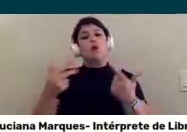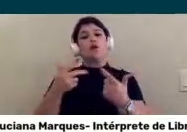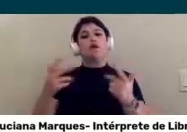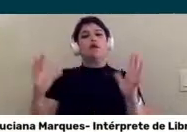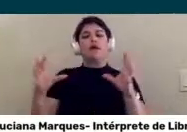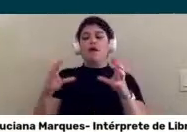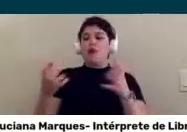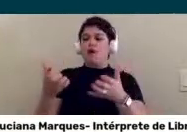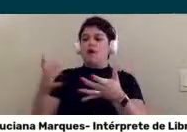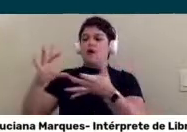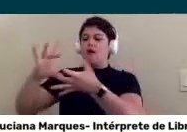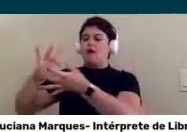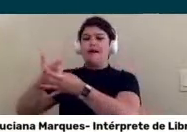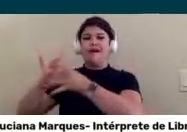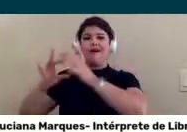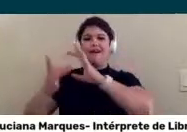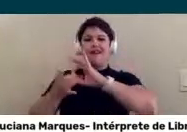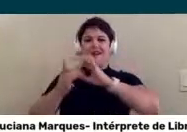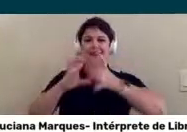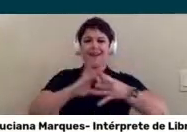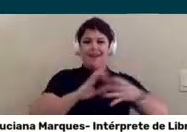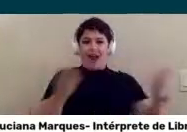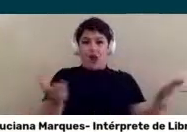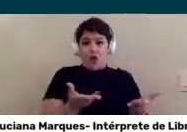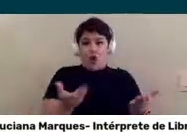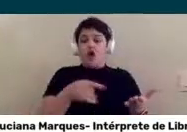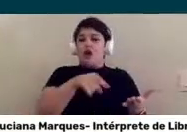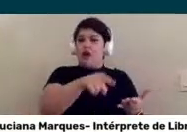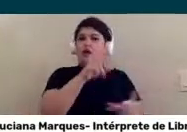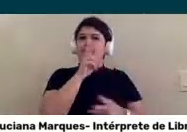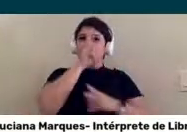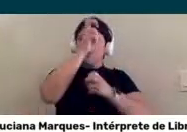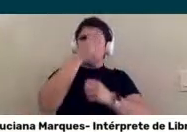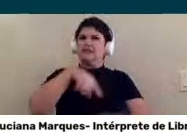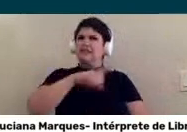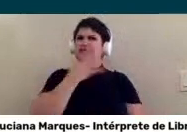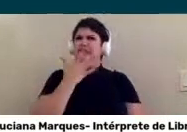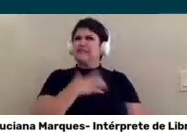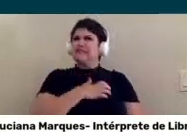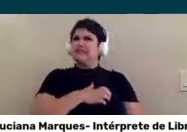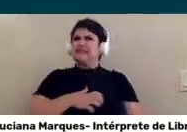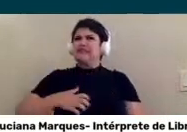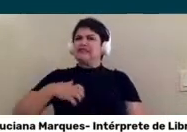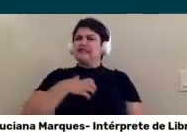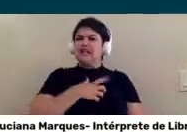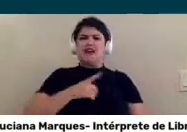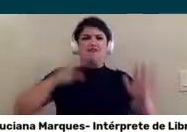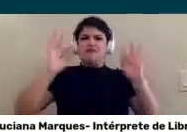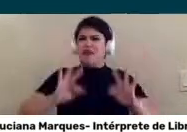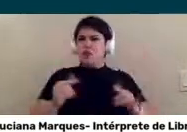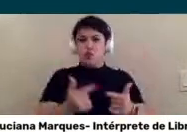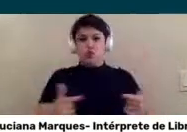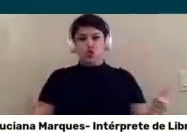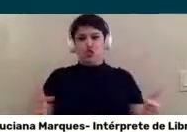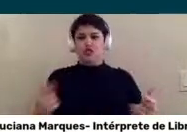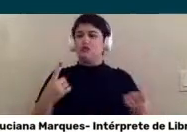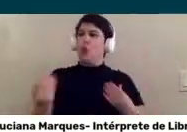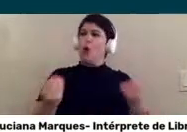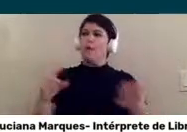insatisfações com o cenário atual. E elas subiram forte, né? Ninguém estava muito contente com como as coisas estavam rodando.